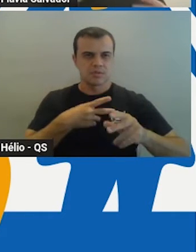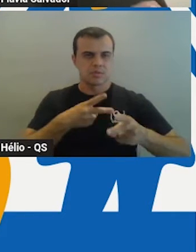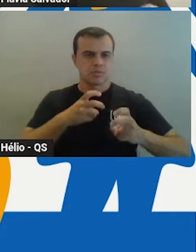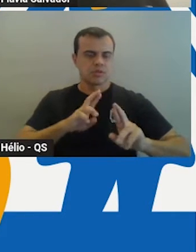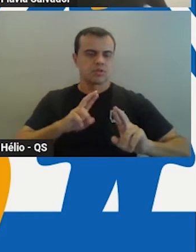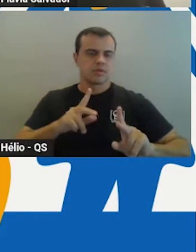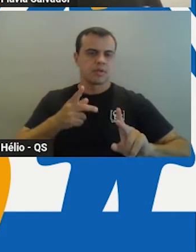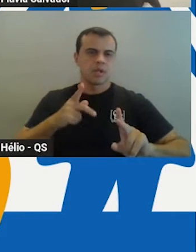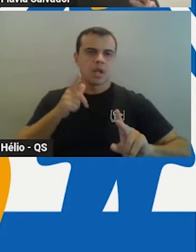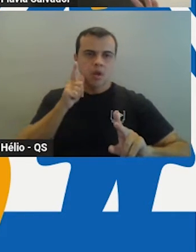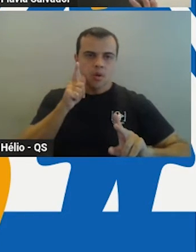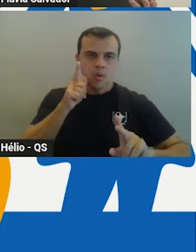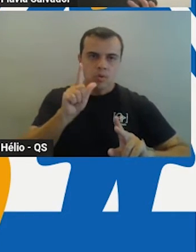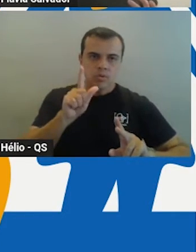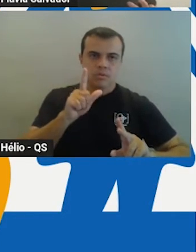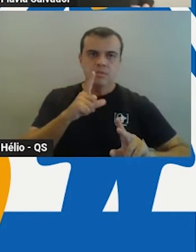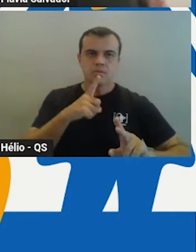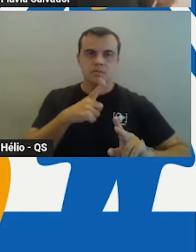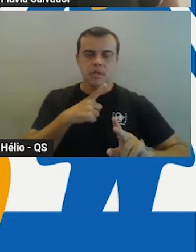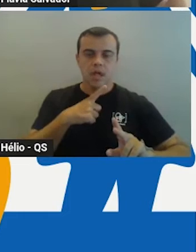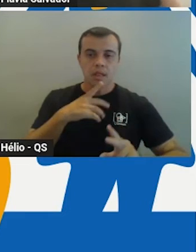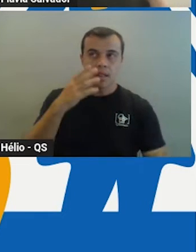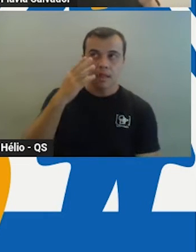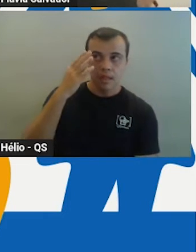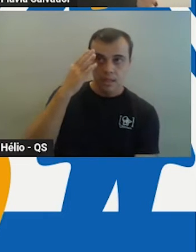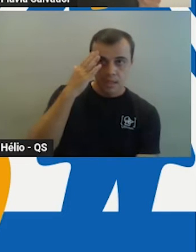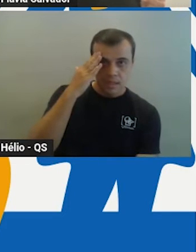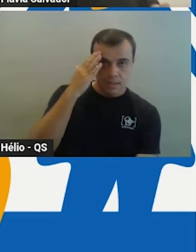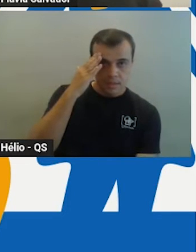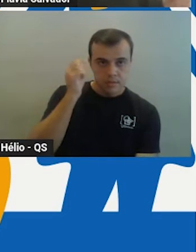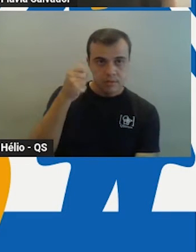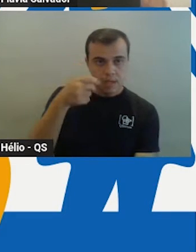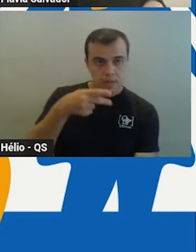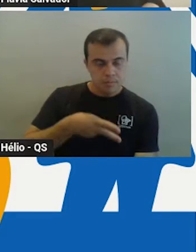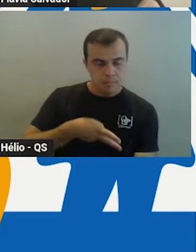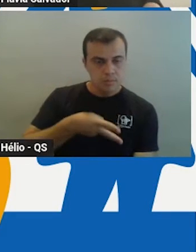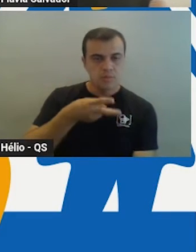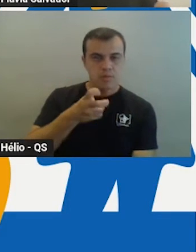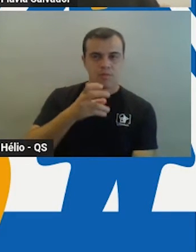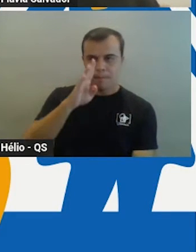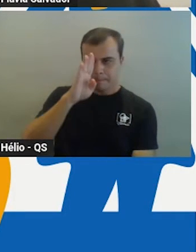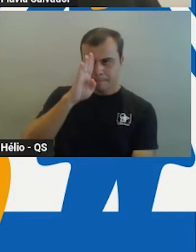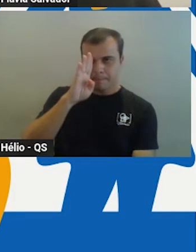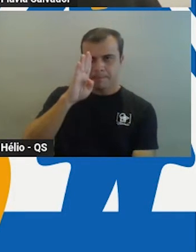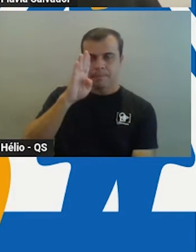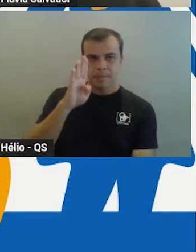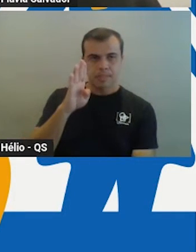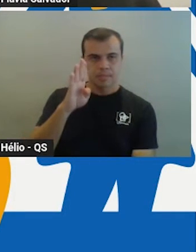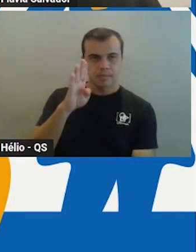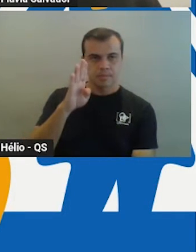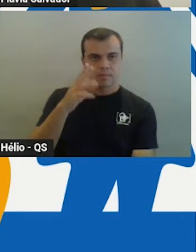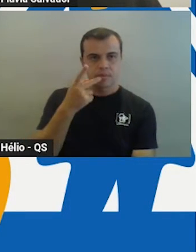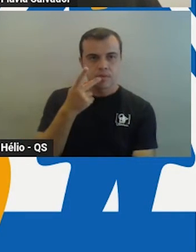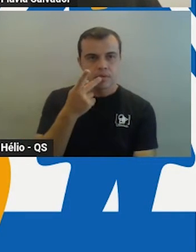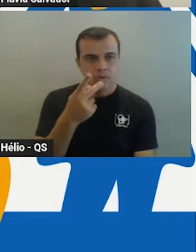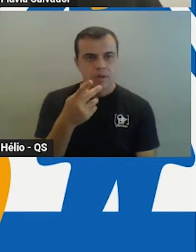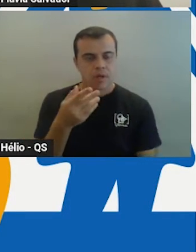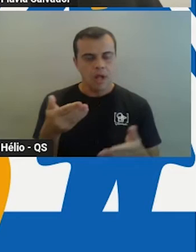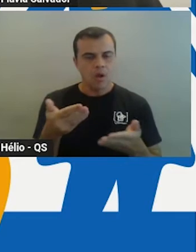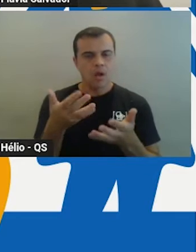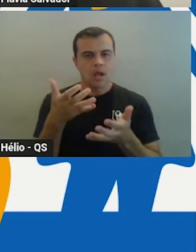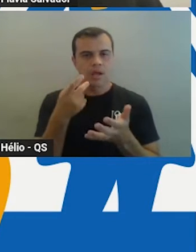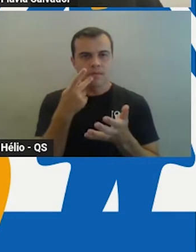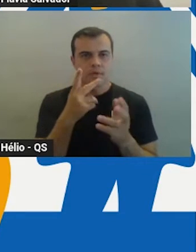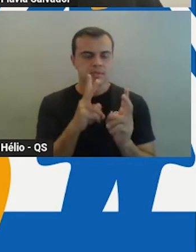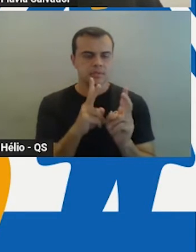para eles conseguirem entender, para eles conseguirem absorver. E, principalmente, quando você quer